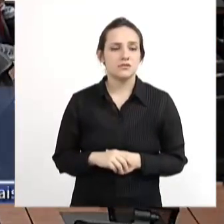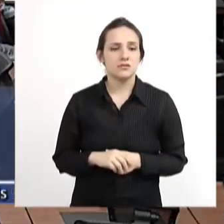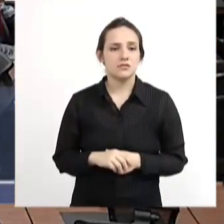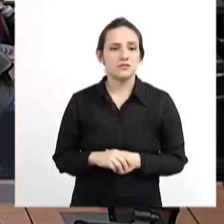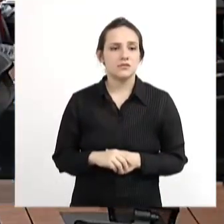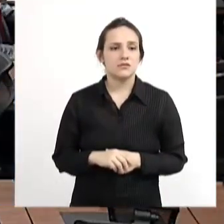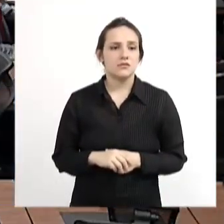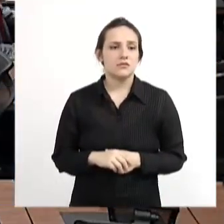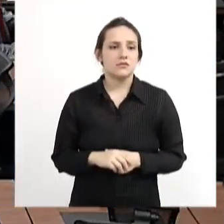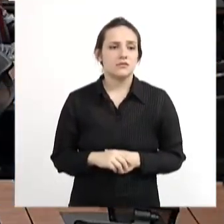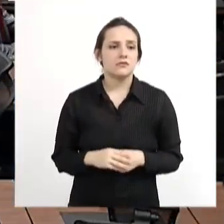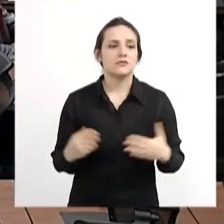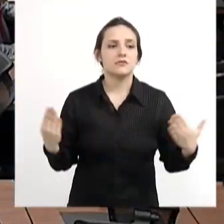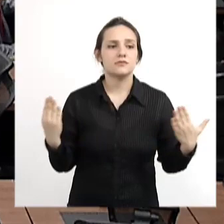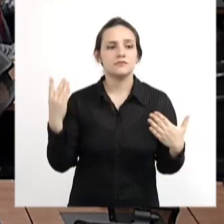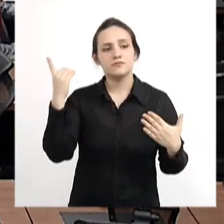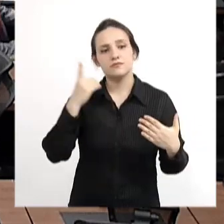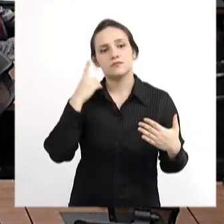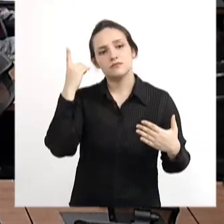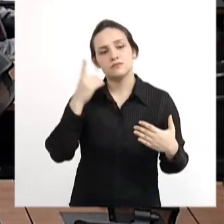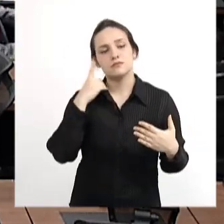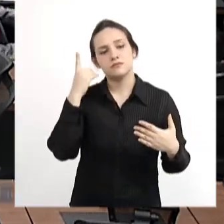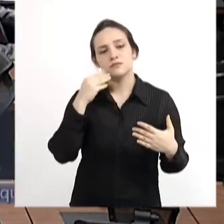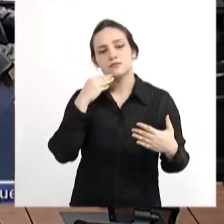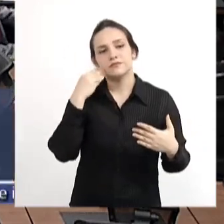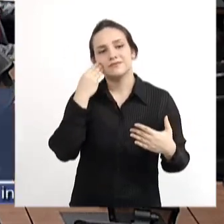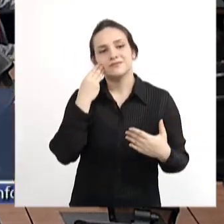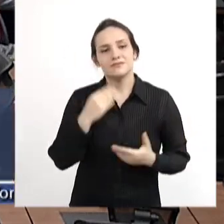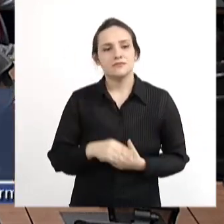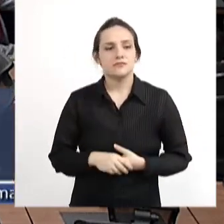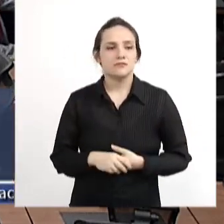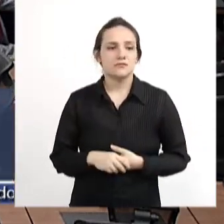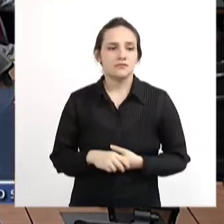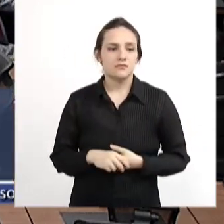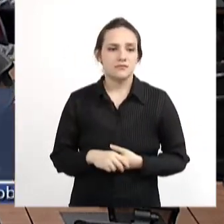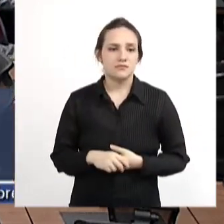Com a palavra, o ilustre deputado Marçal Filho.